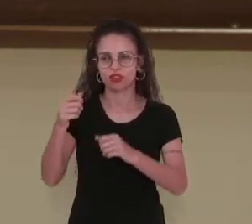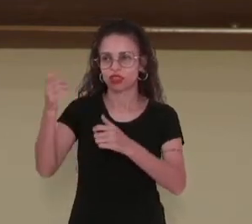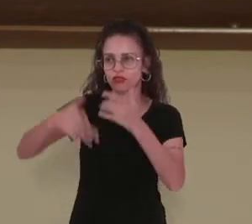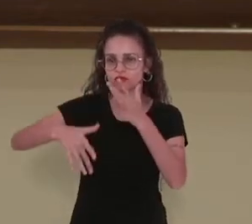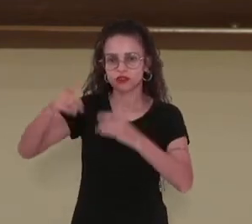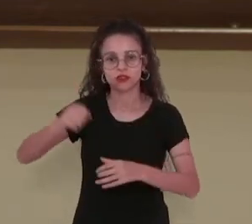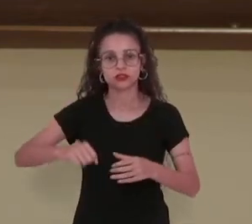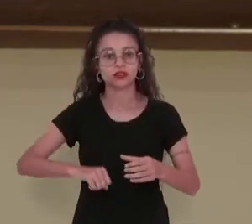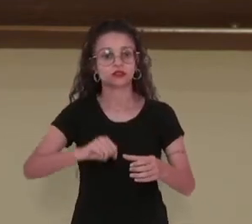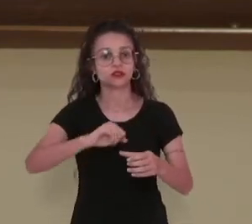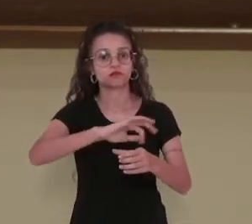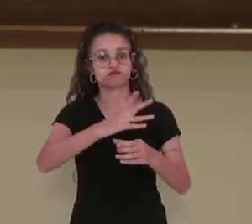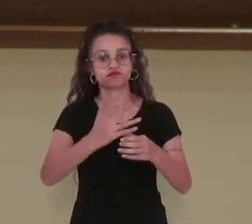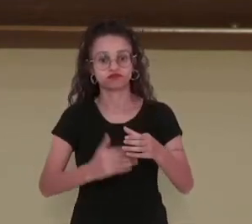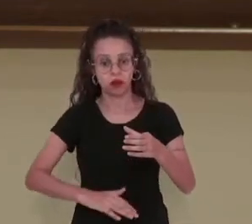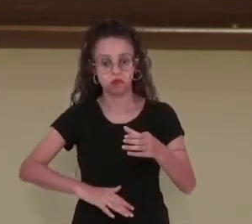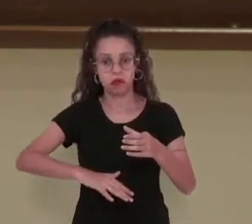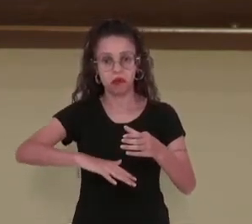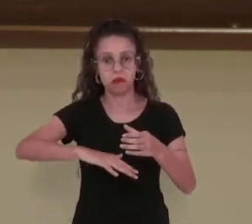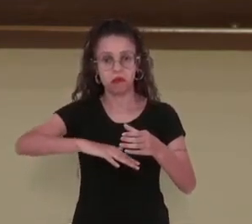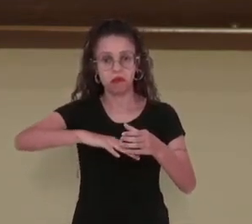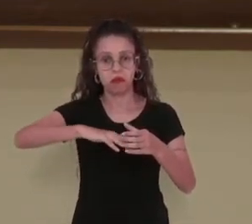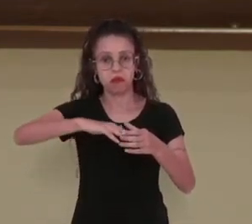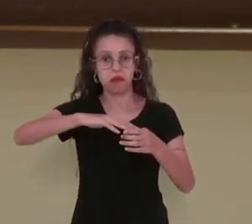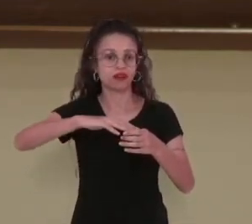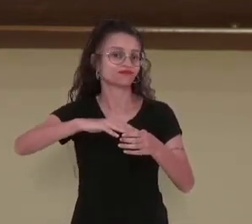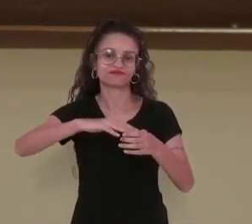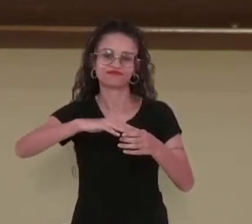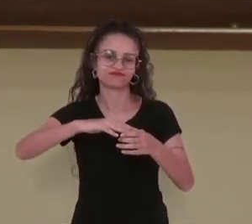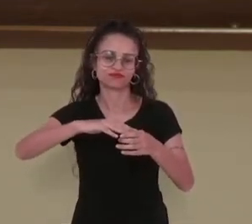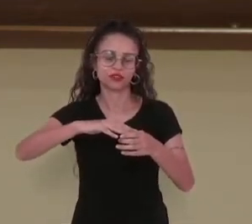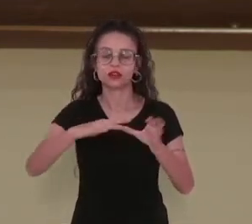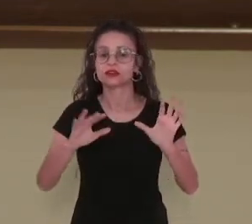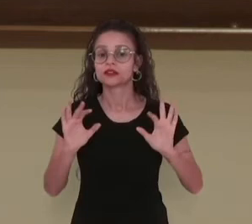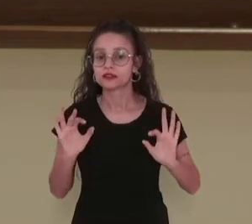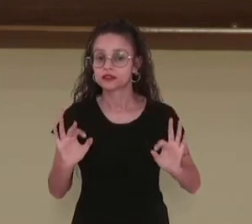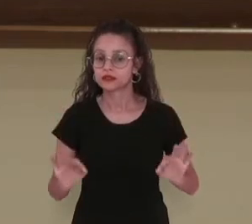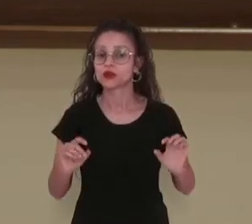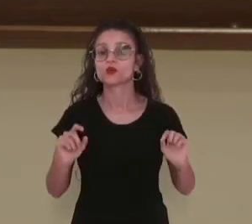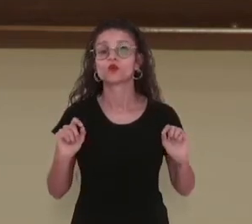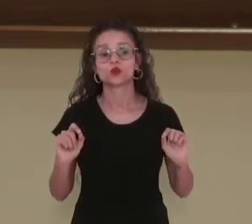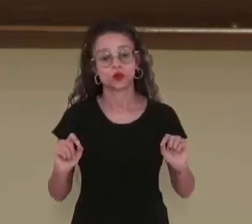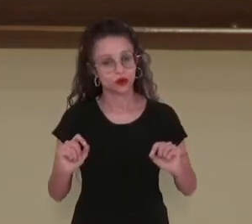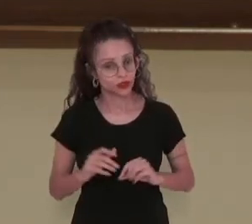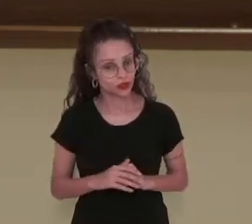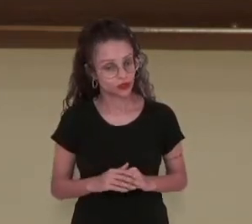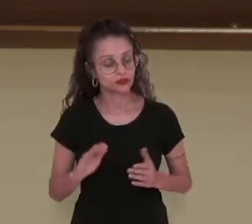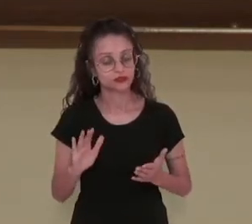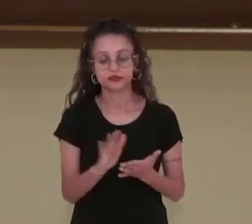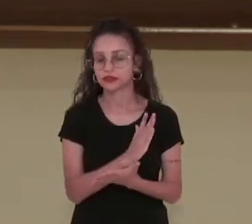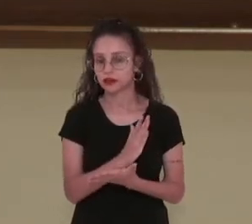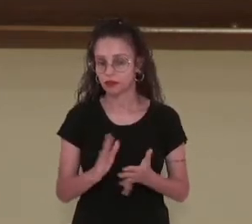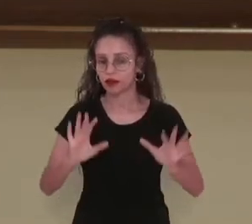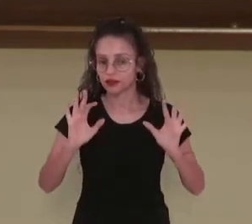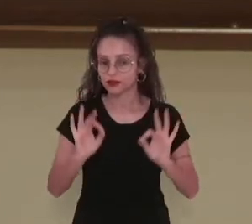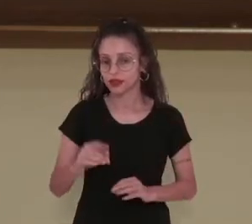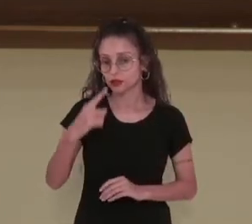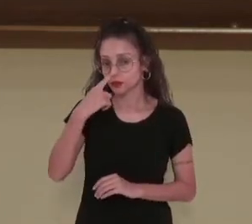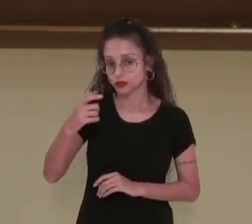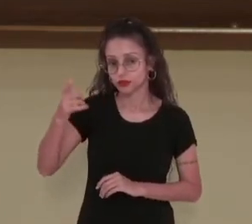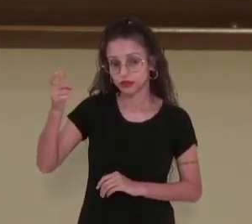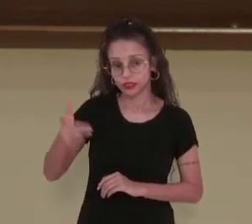entupindo, porque demora muito a decomposição. Então, o correto sempre qual é? separar corretamente o